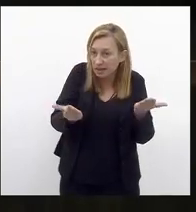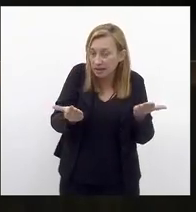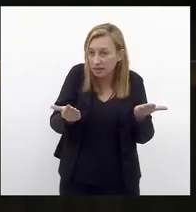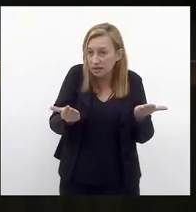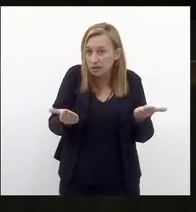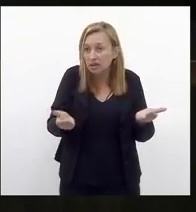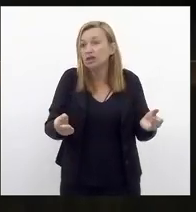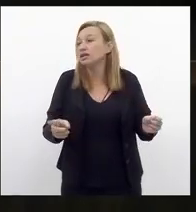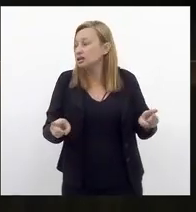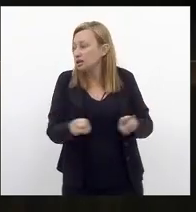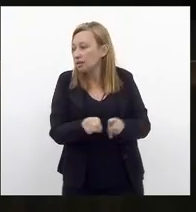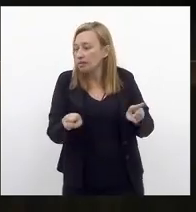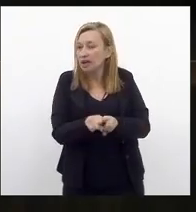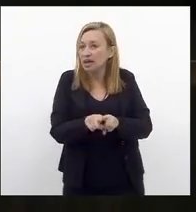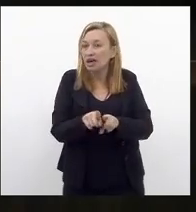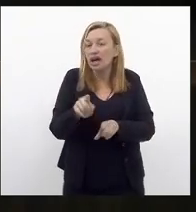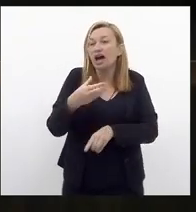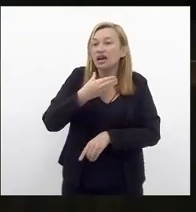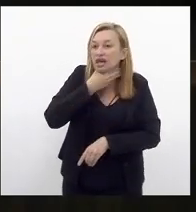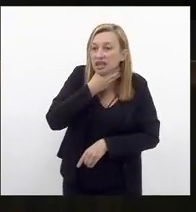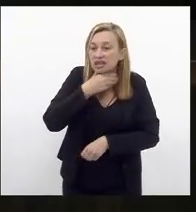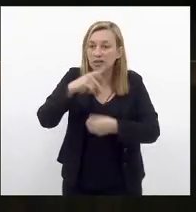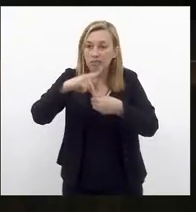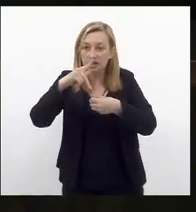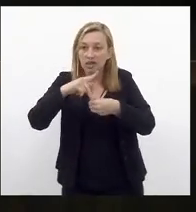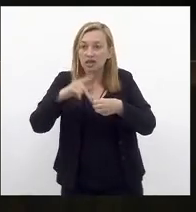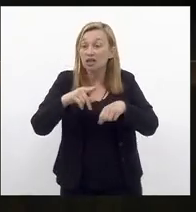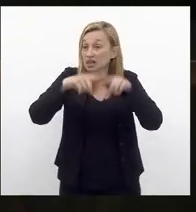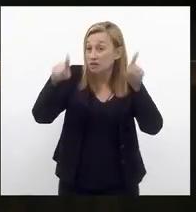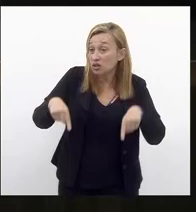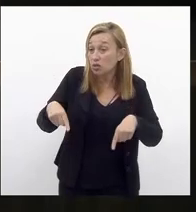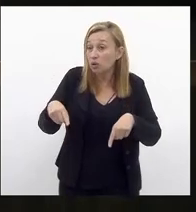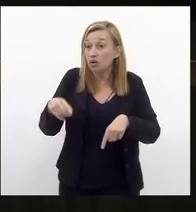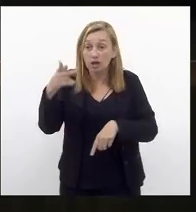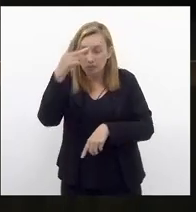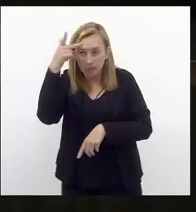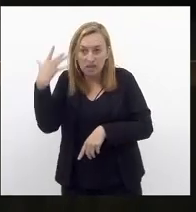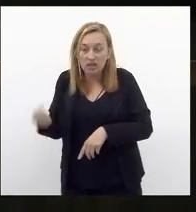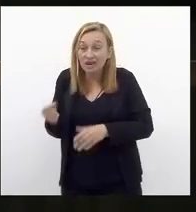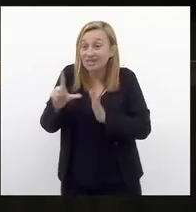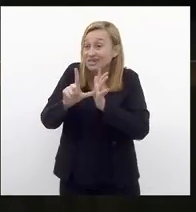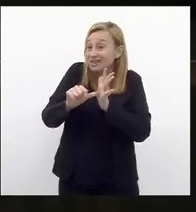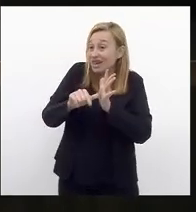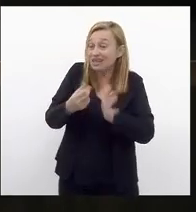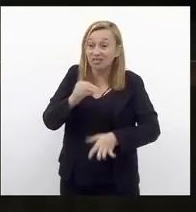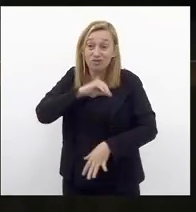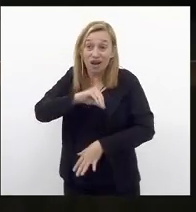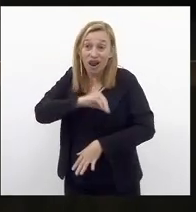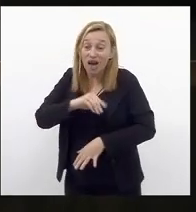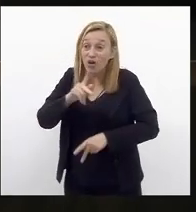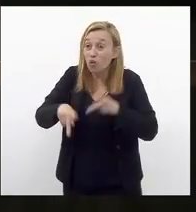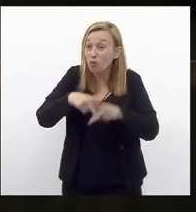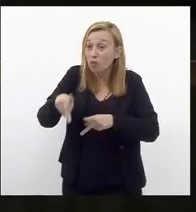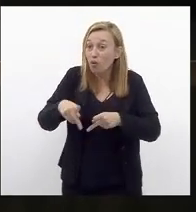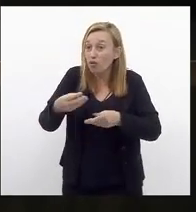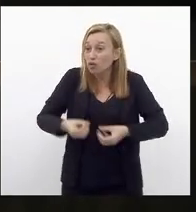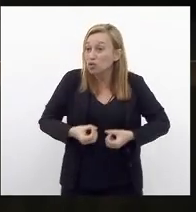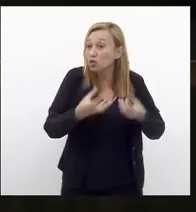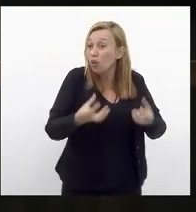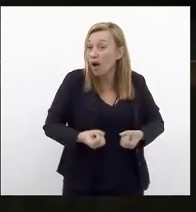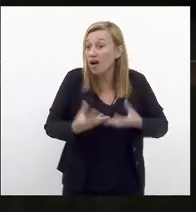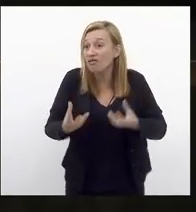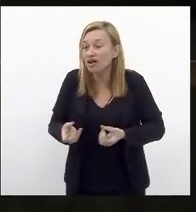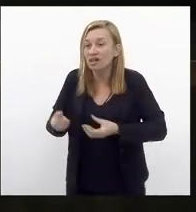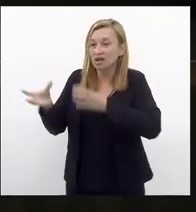Oi e a crise da Petrobras servidores pensionistas estavam os salários atrasados população fazia doação de